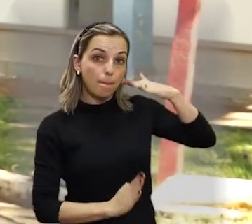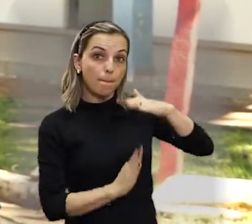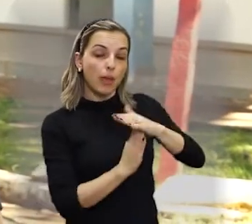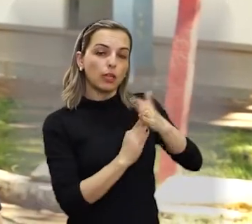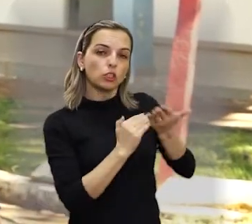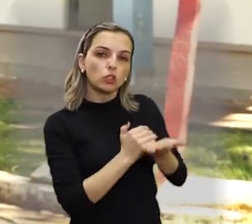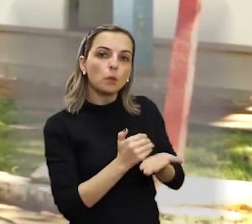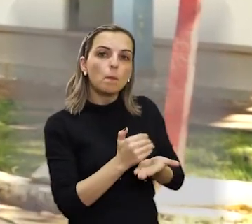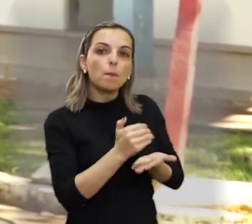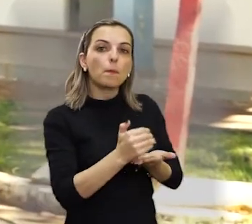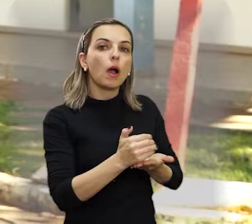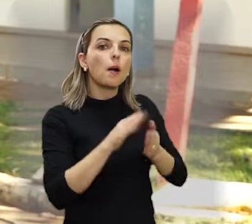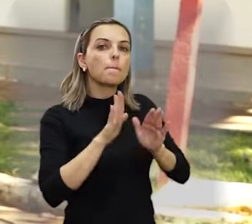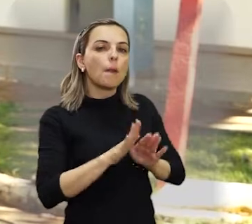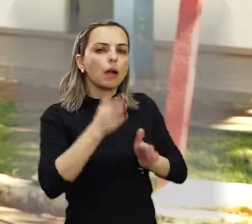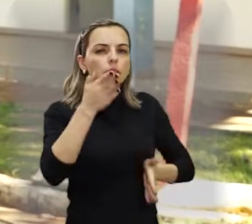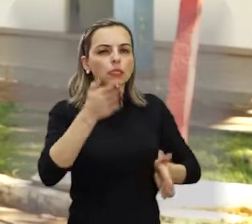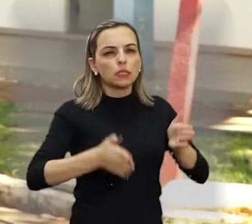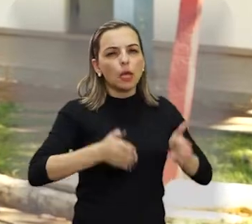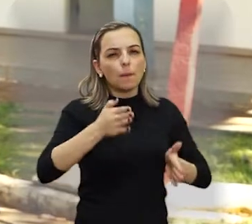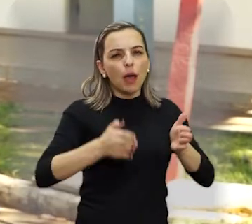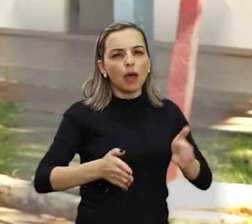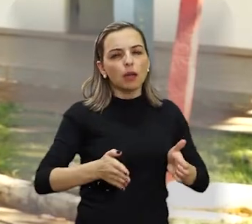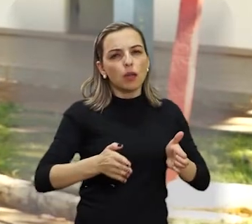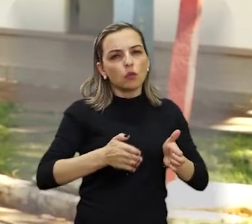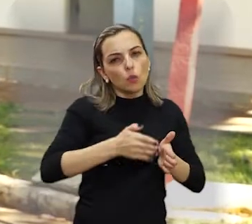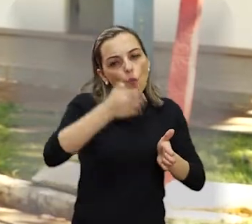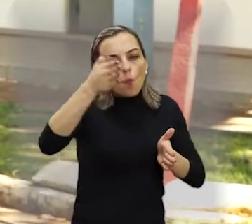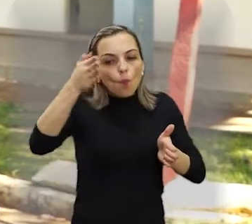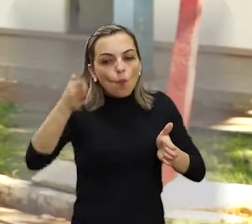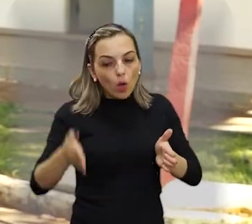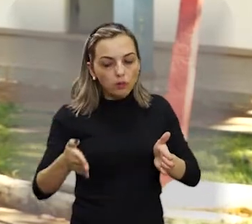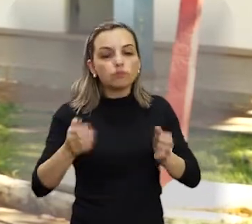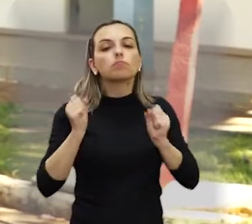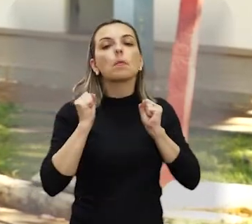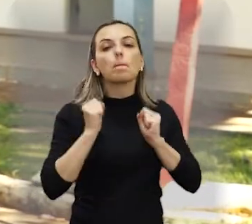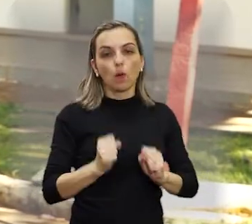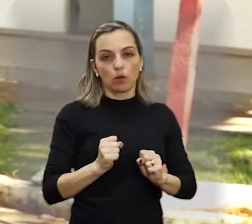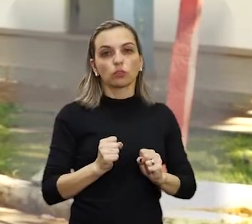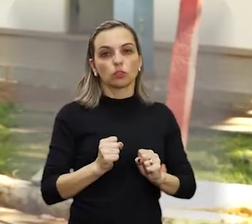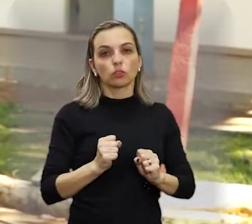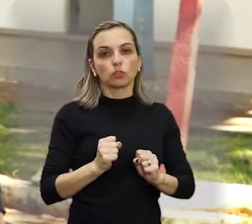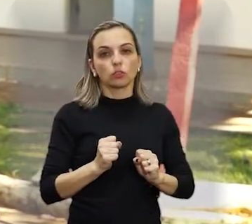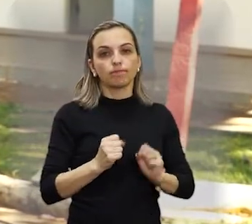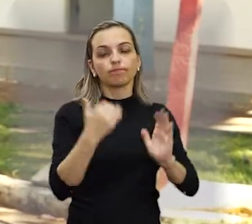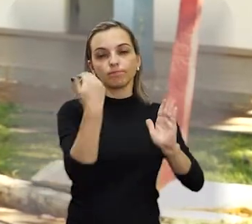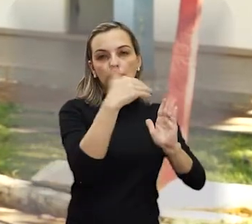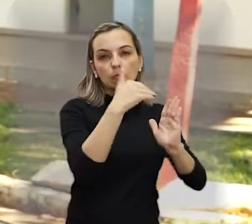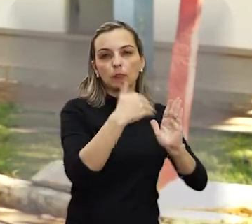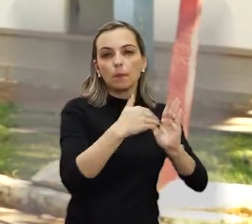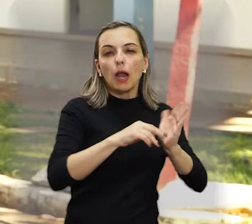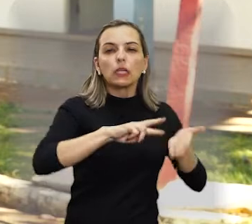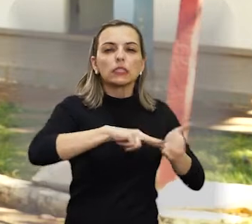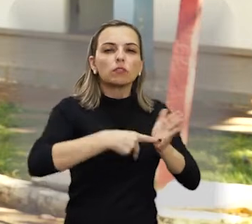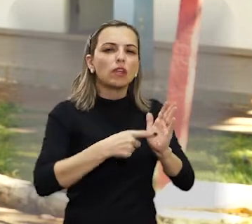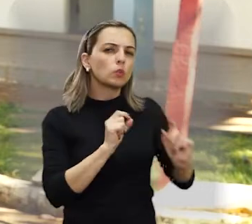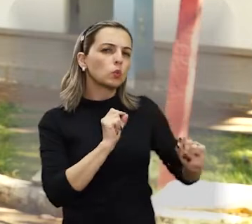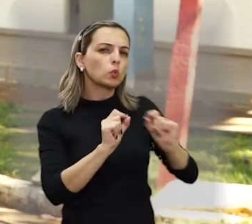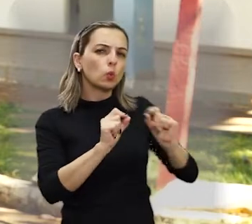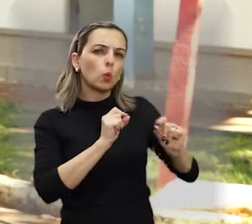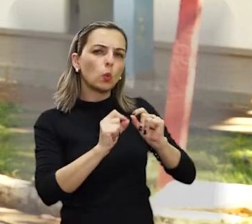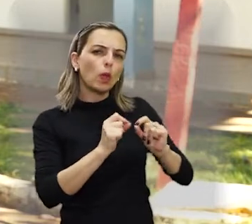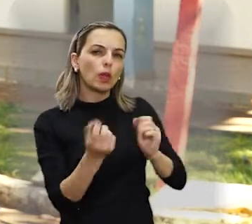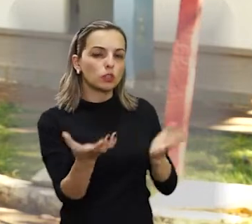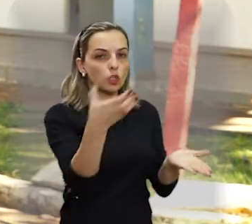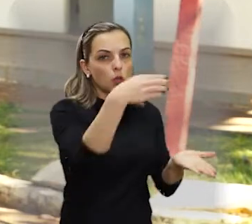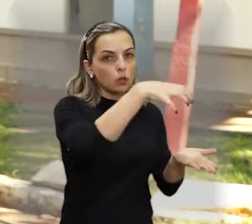anualmente, né, nesse período agora da estiagem. Ele vai de maio a setembro, prioritariamente, né, podendo se estender. Na verdade é o